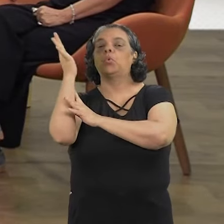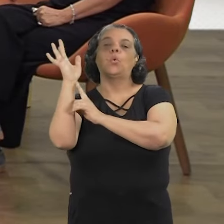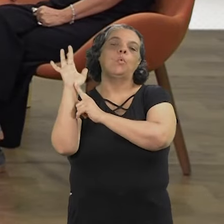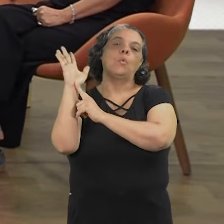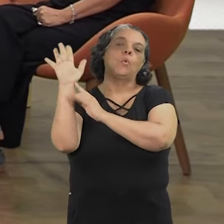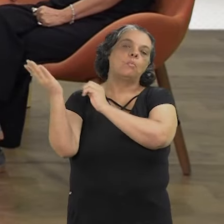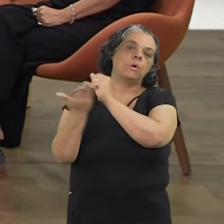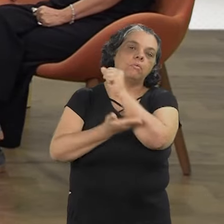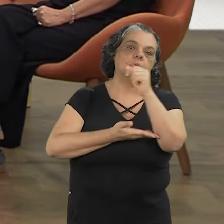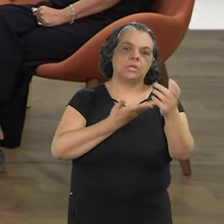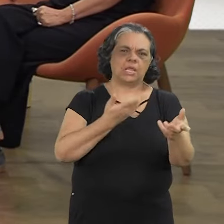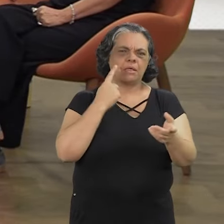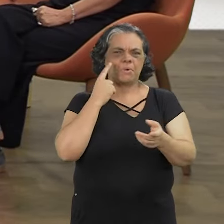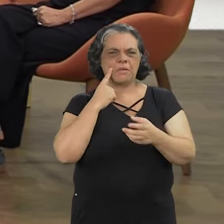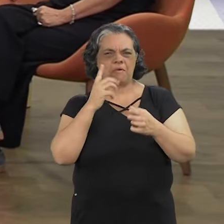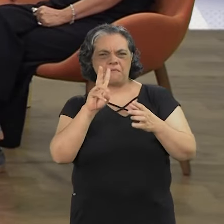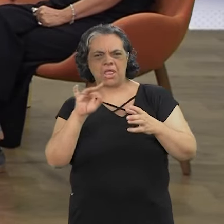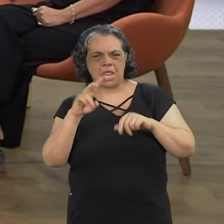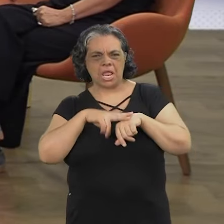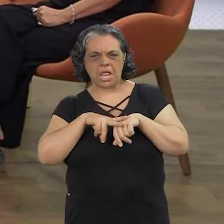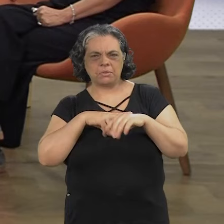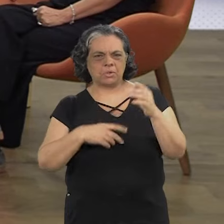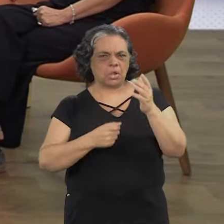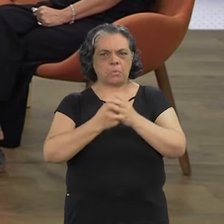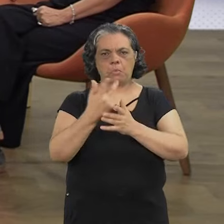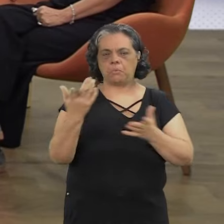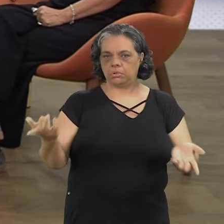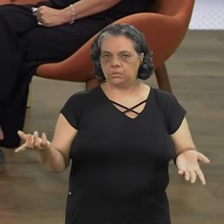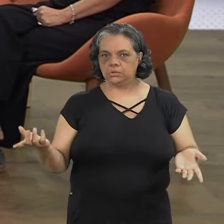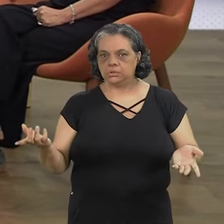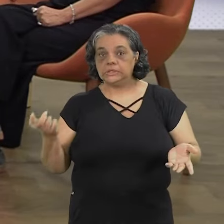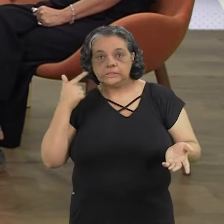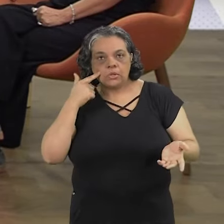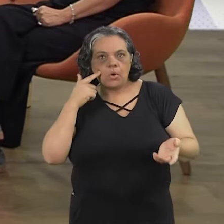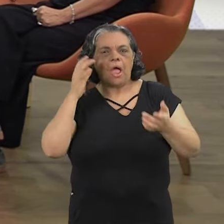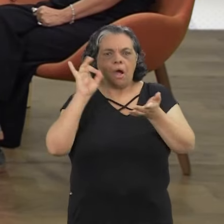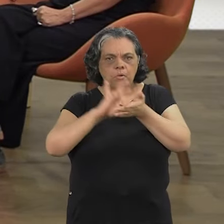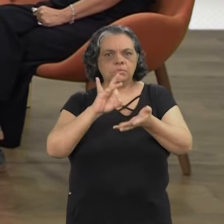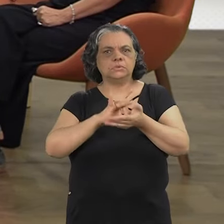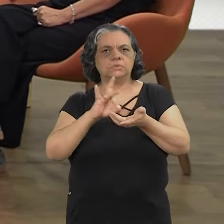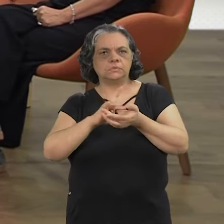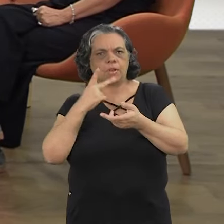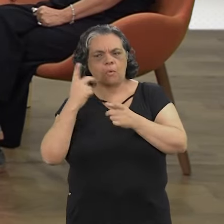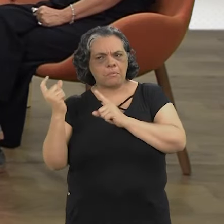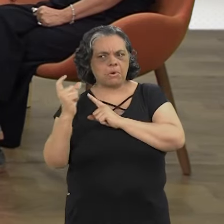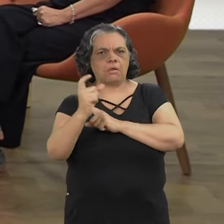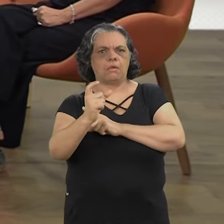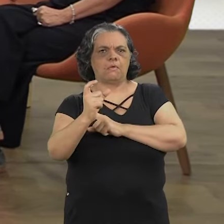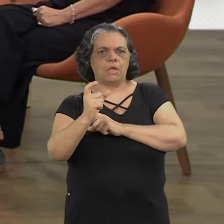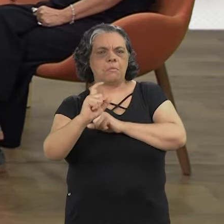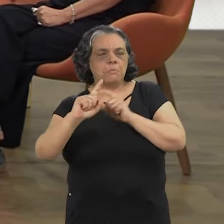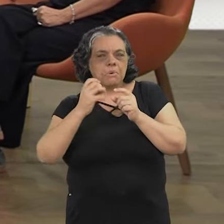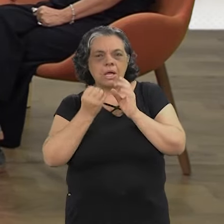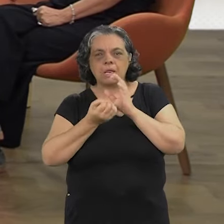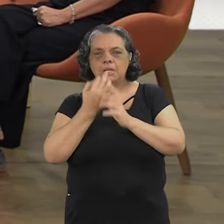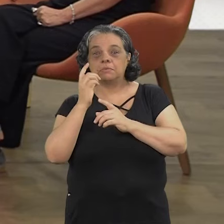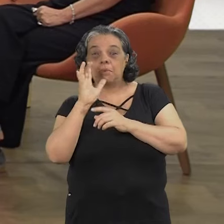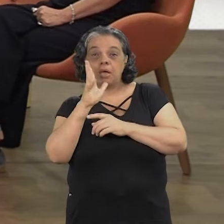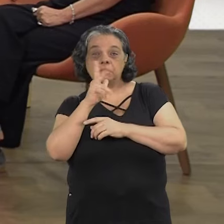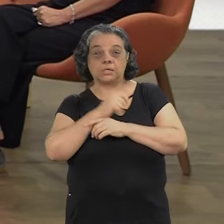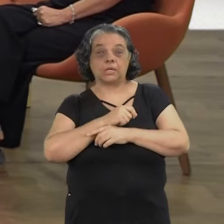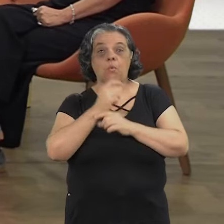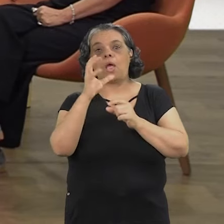diz que é uma empresa Verde a favor da natureza porque compra crédito de carbono e realmente você falou uma palavra que parece cada vez mais rara né que